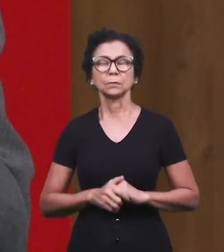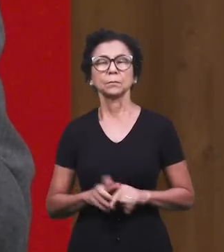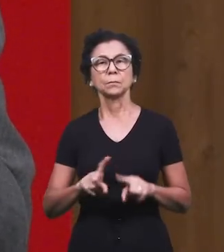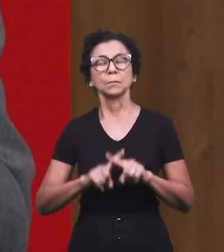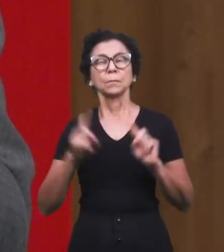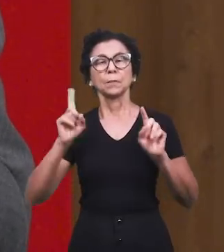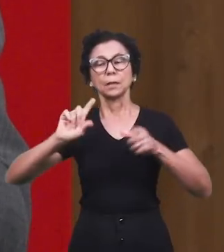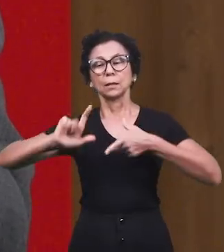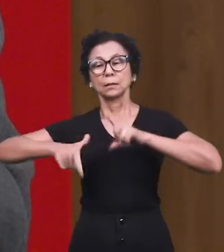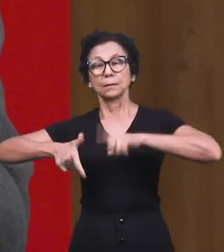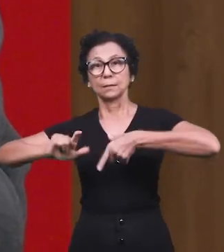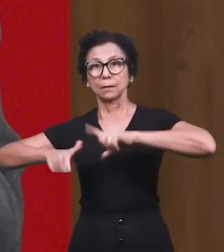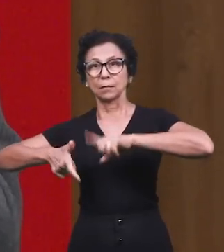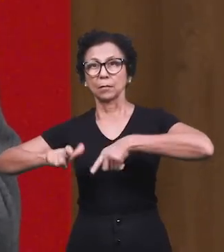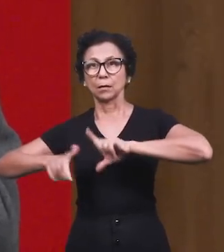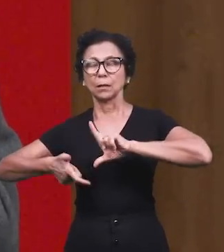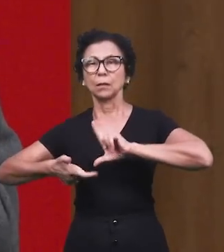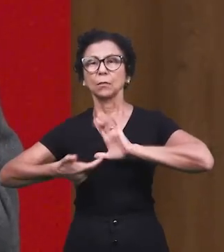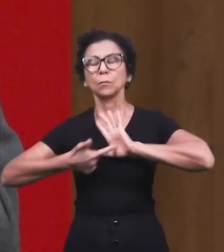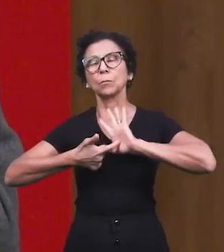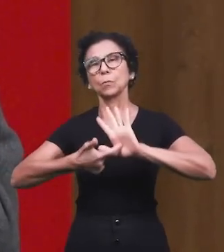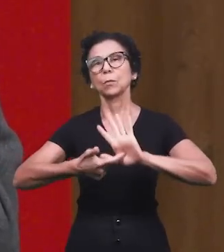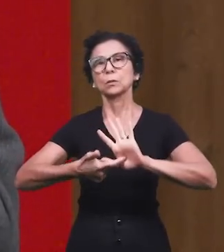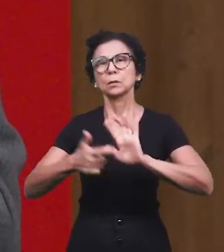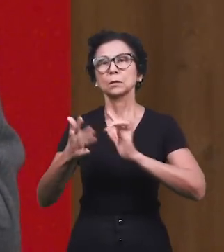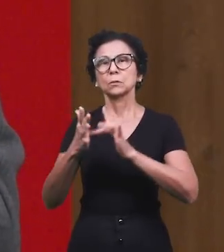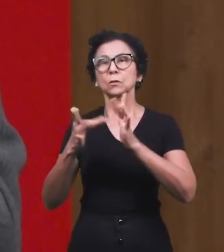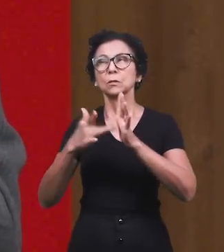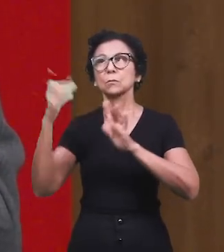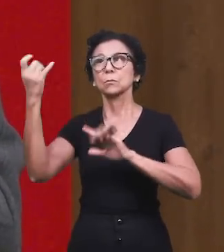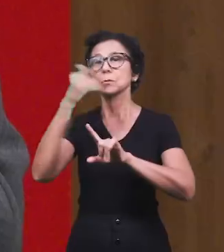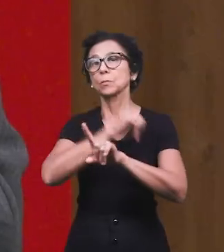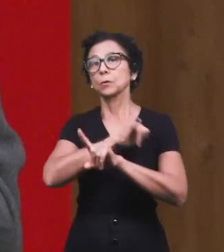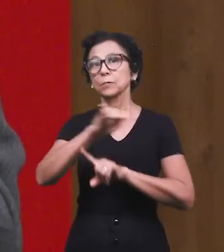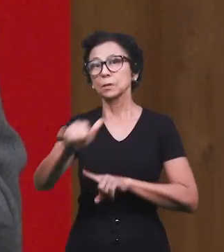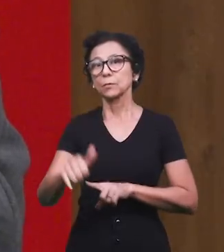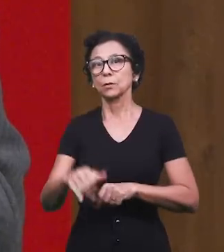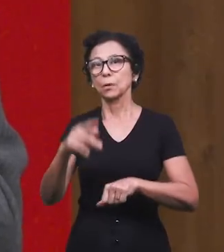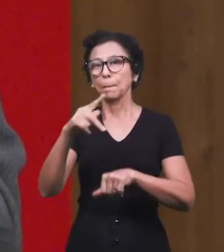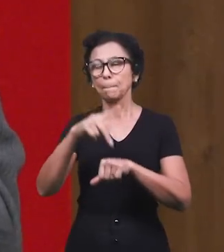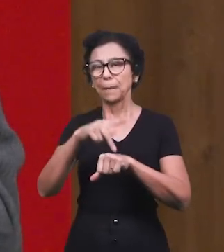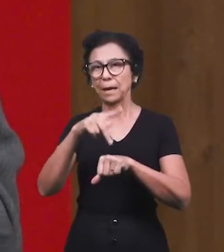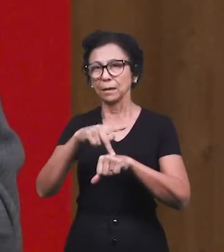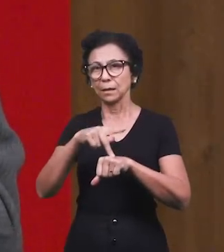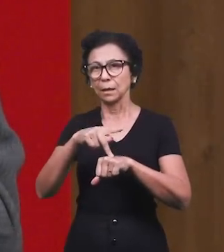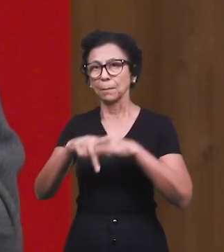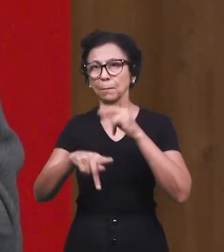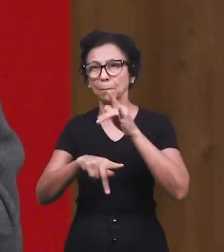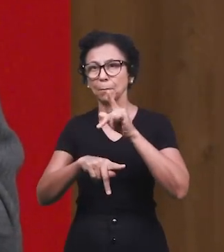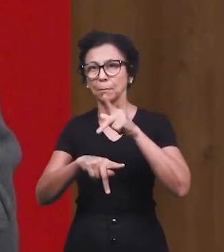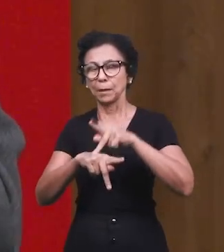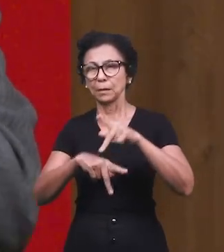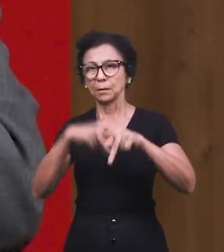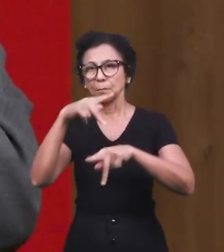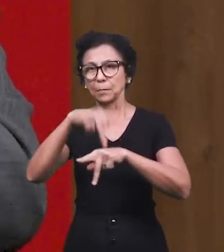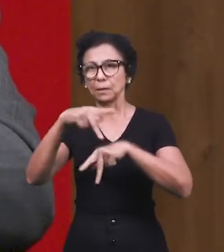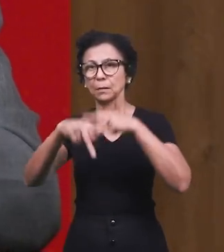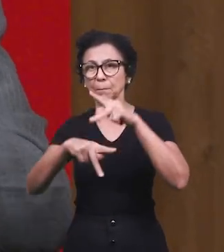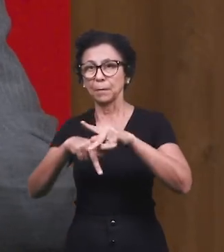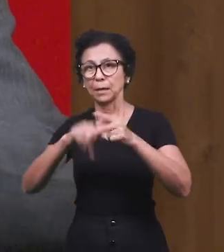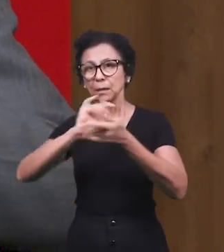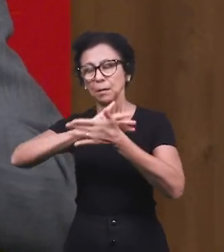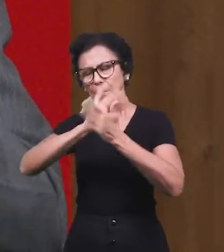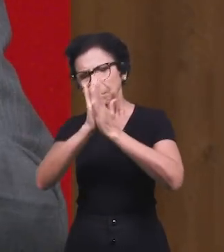em Israel a gente cita, porque é uma profecia de Jesus que não ficaria pedra sobre pedra que não fosse derrubada. Parecia que estava